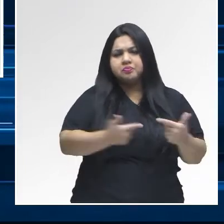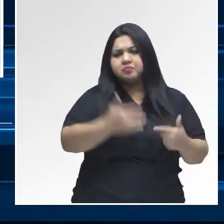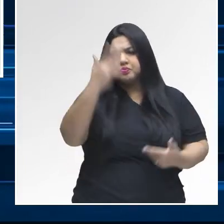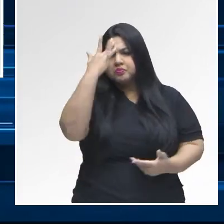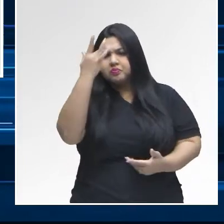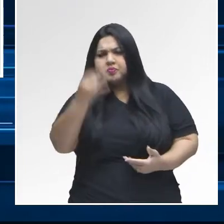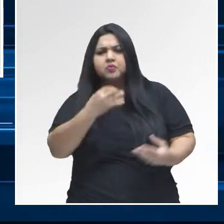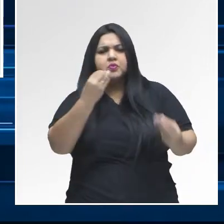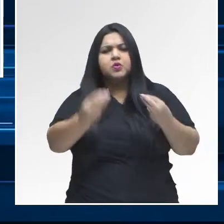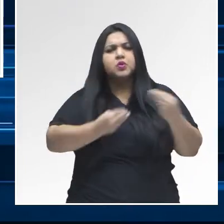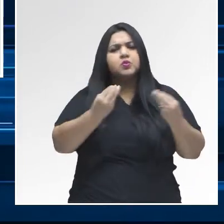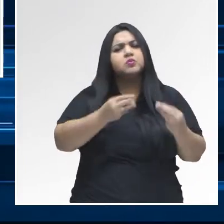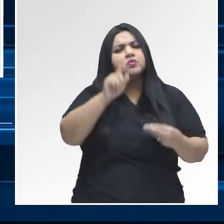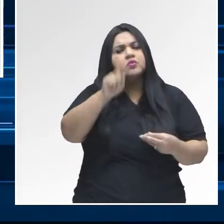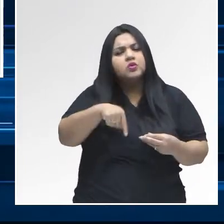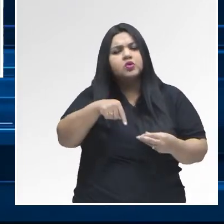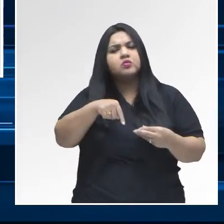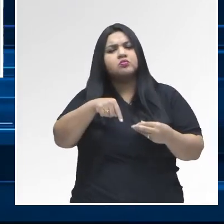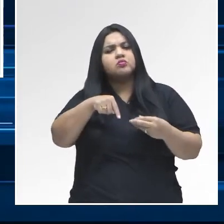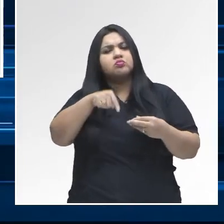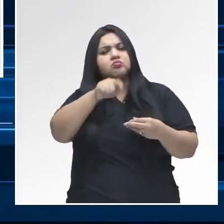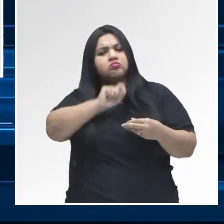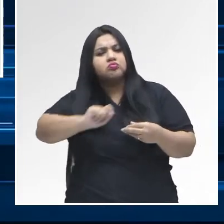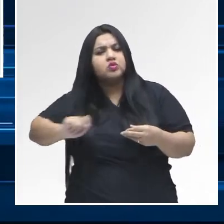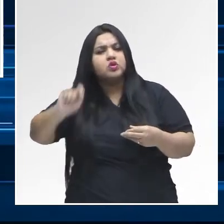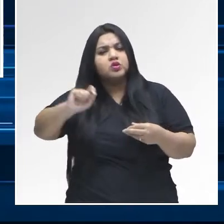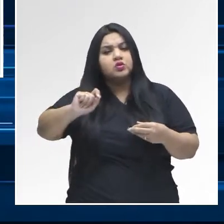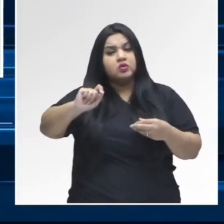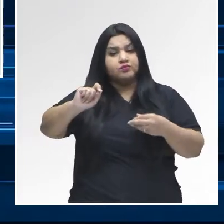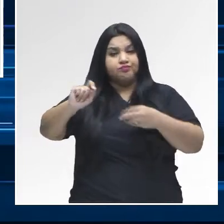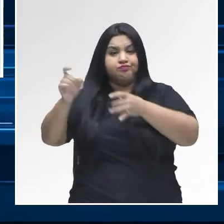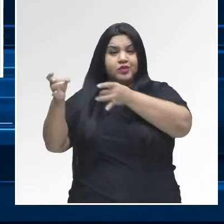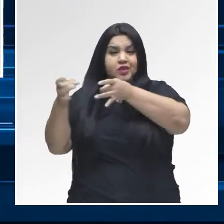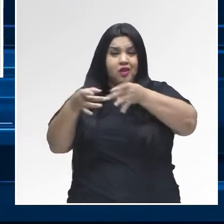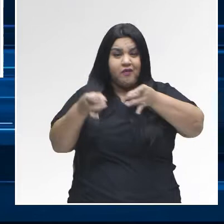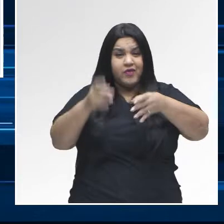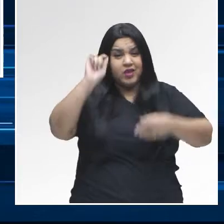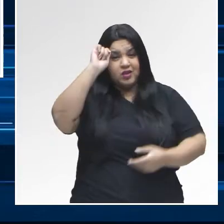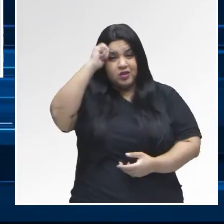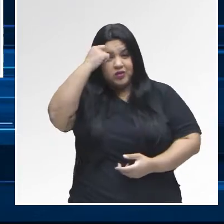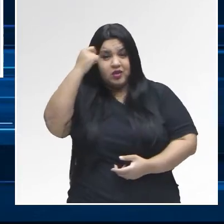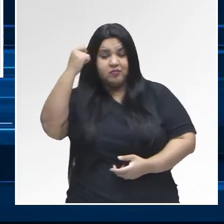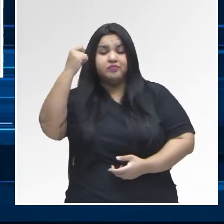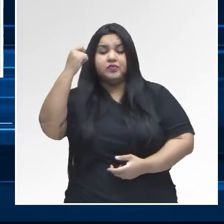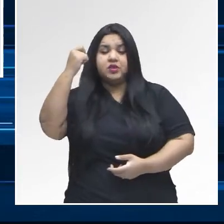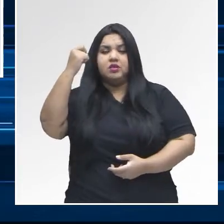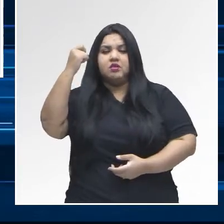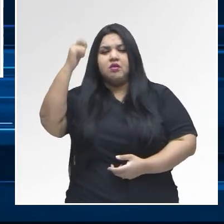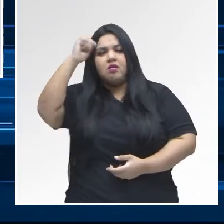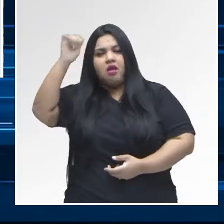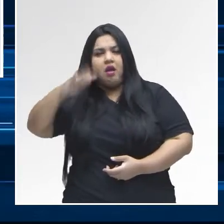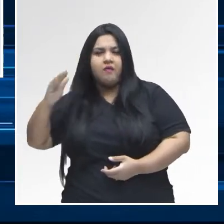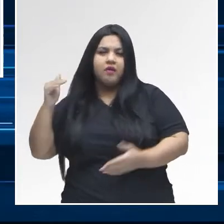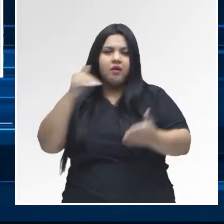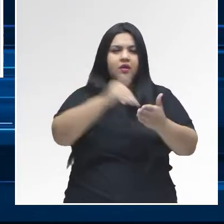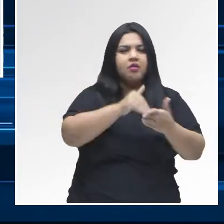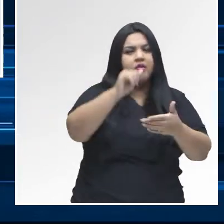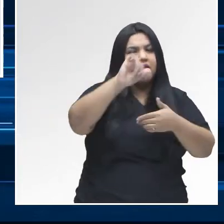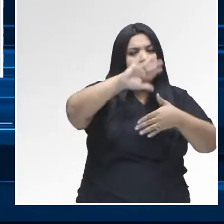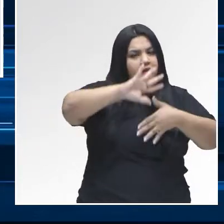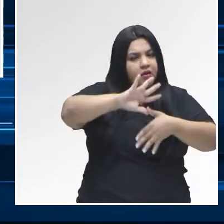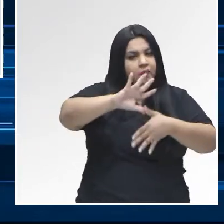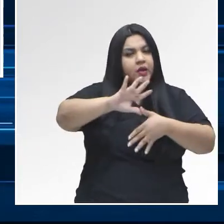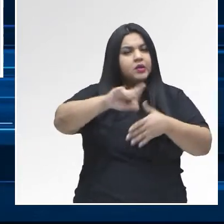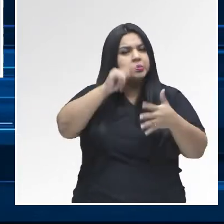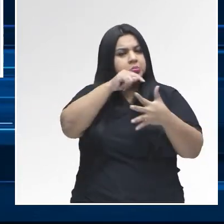Habilidades: compreender como funcionava a logística do tráfico negreiro da África até a América.